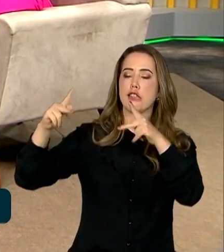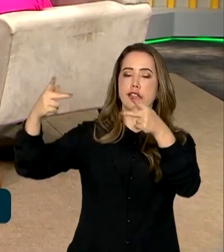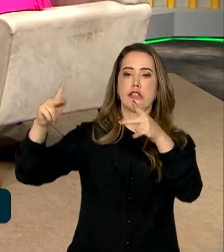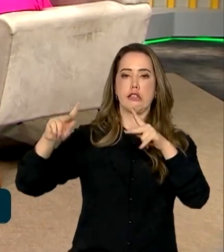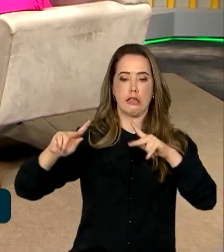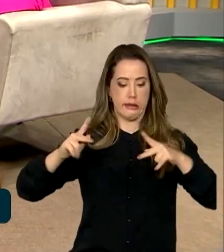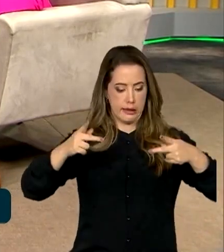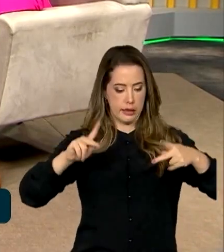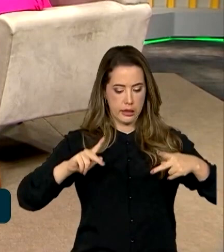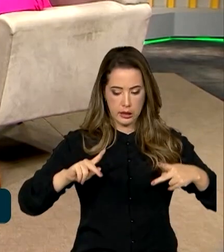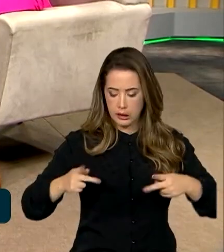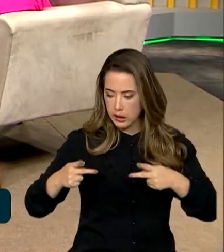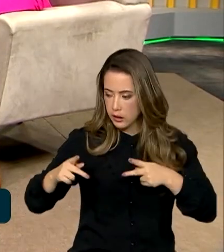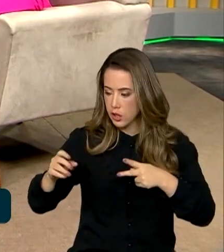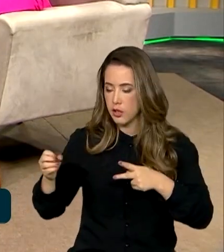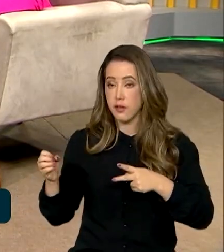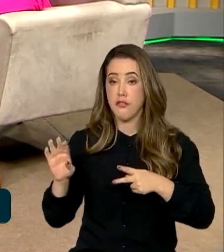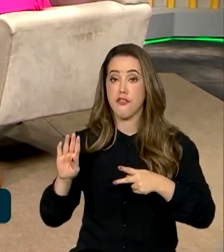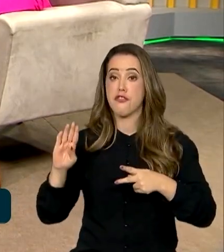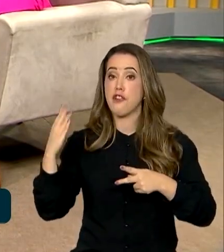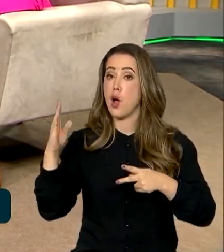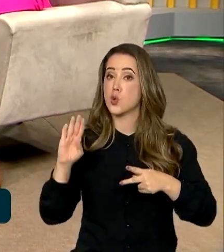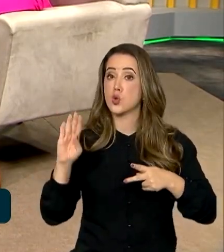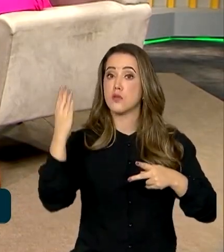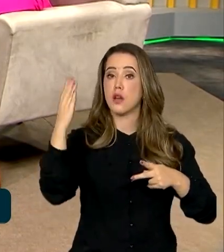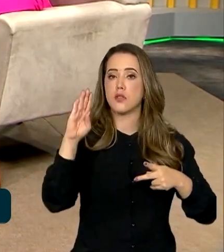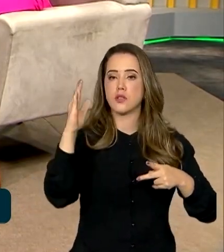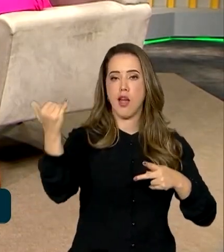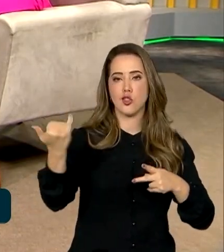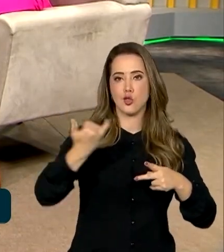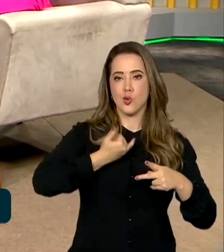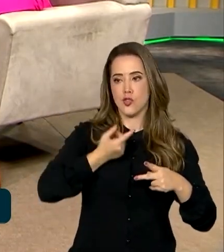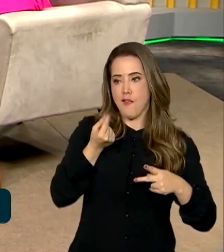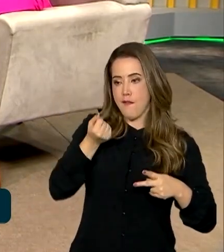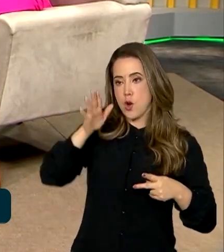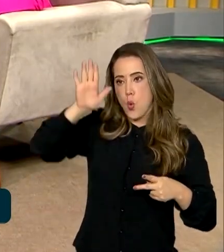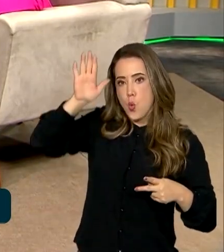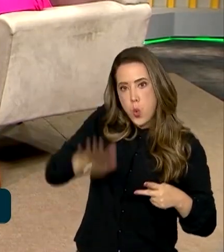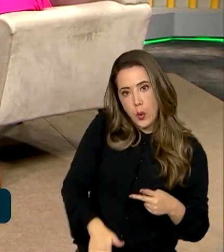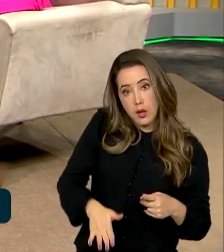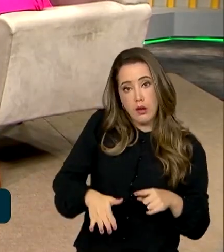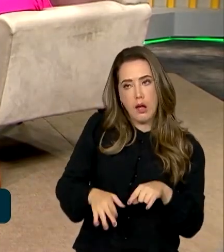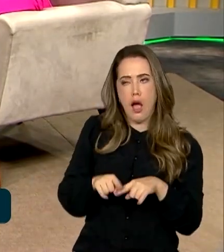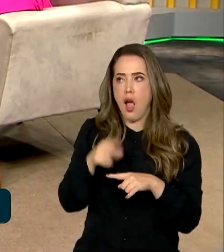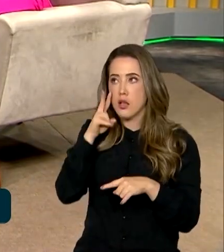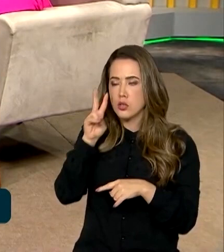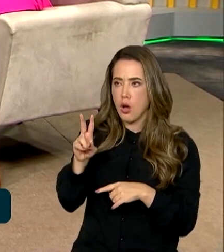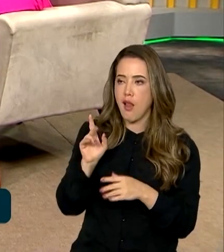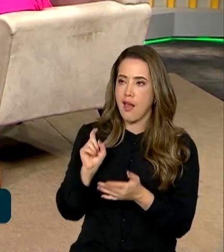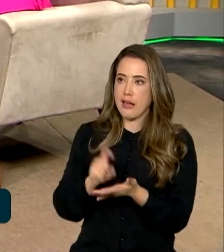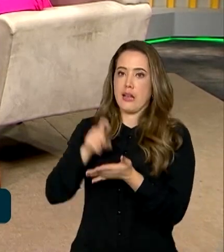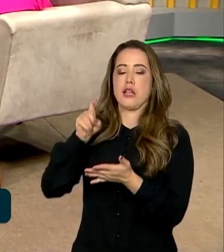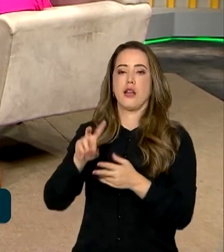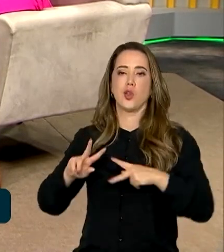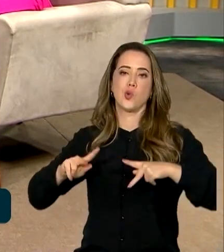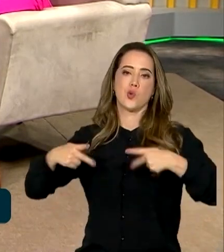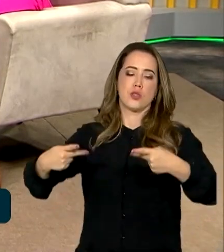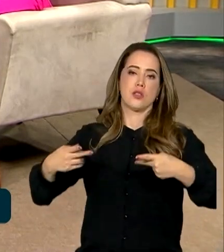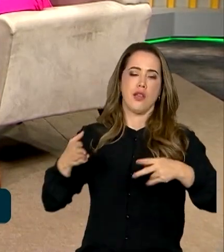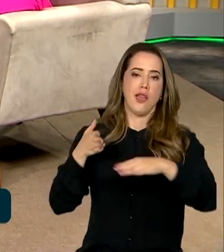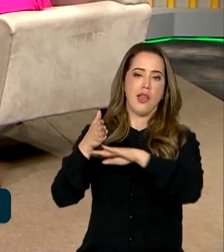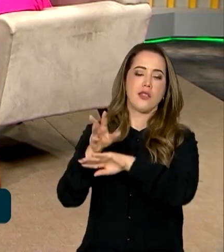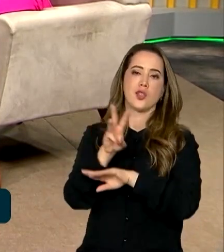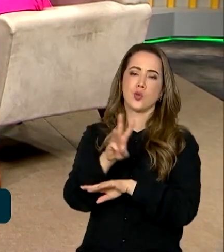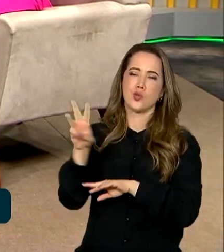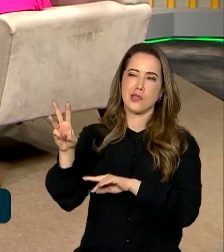sites falsos, né? Então vem um anúncio com aquela oferta, a pessoa clica naquele anúncio e é direcionada a um site